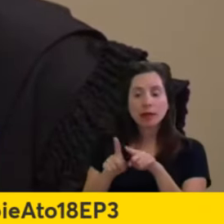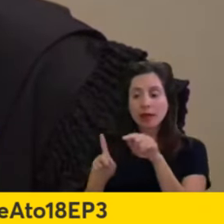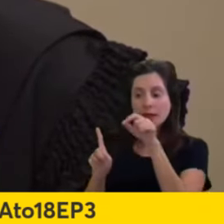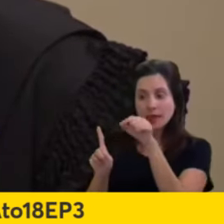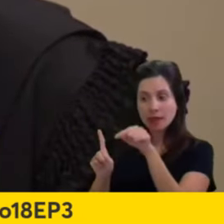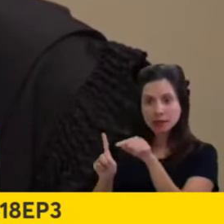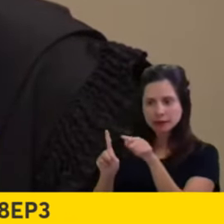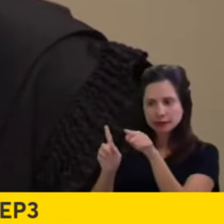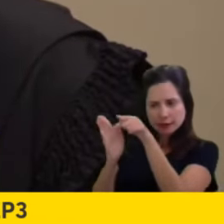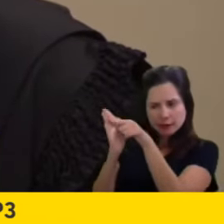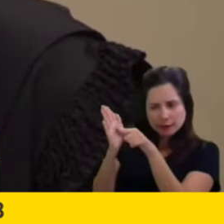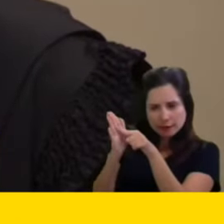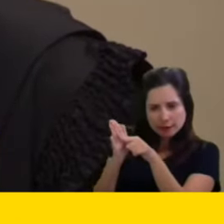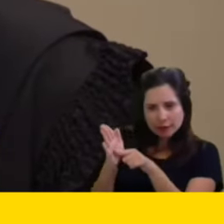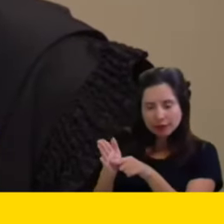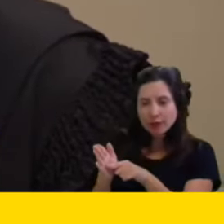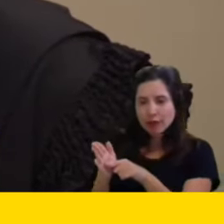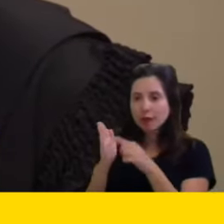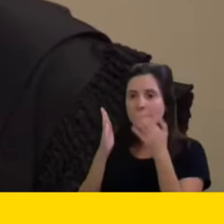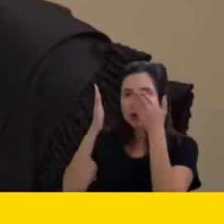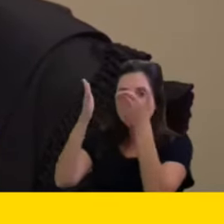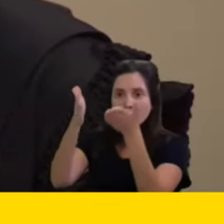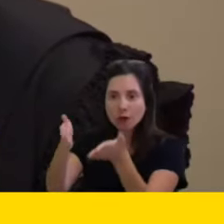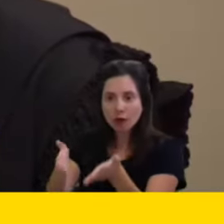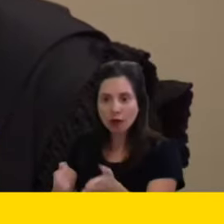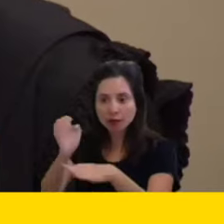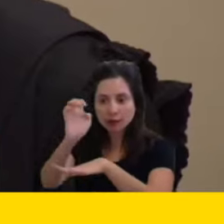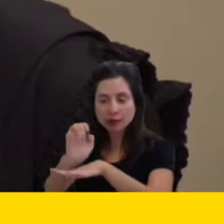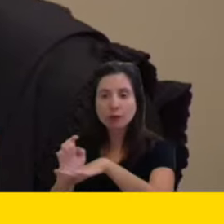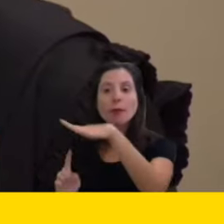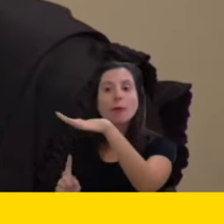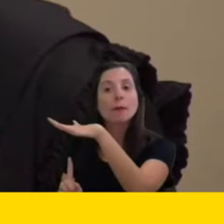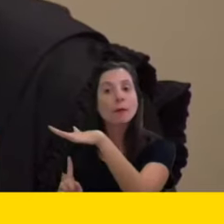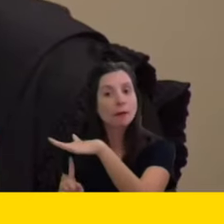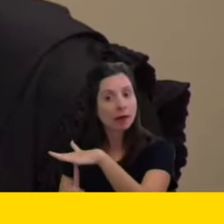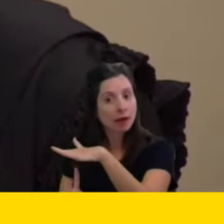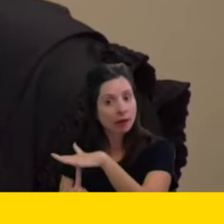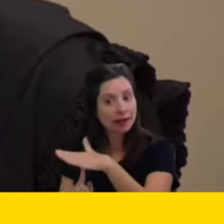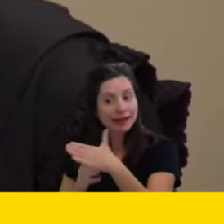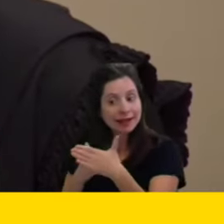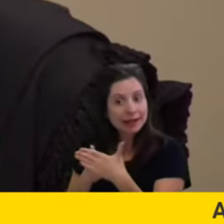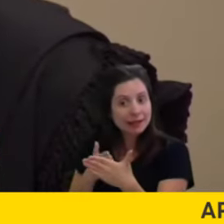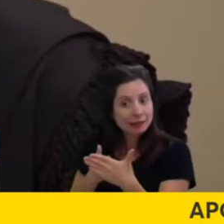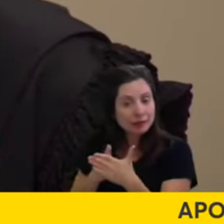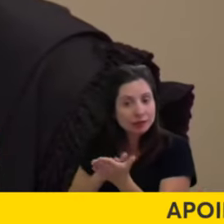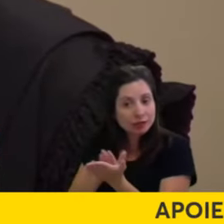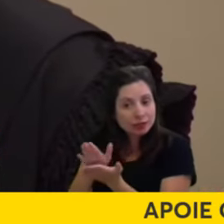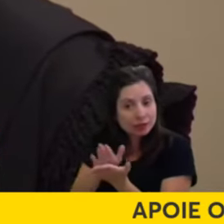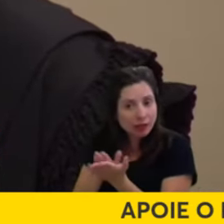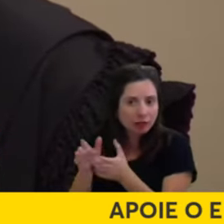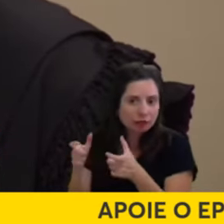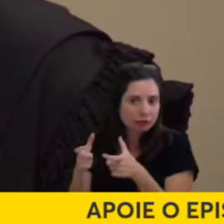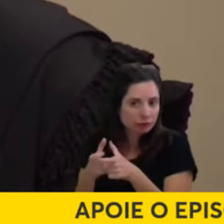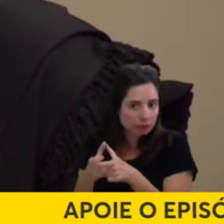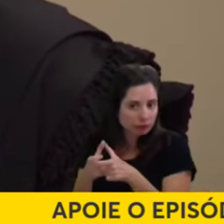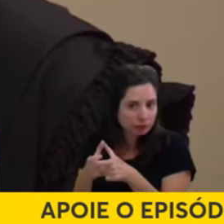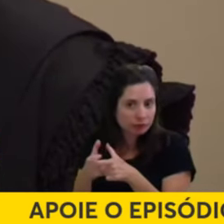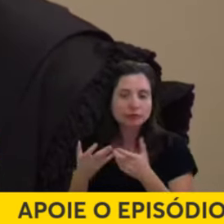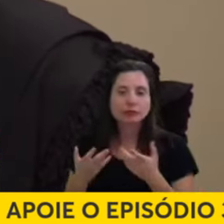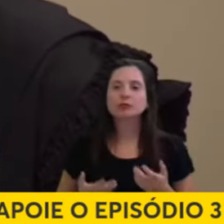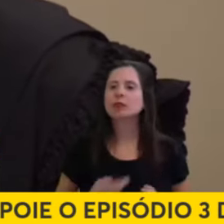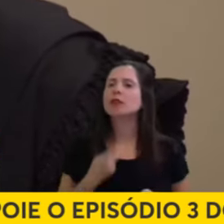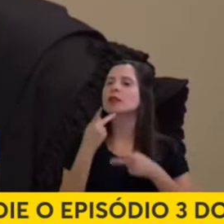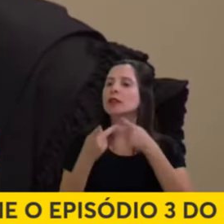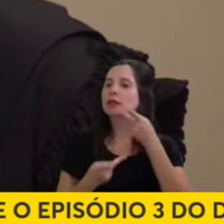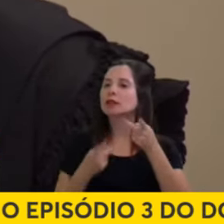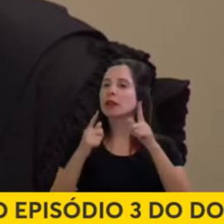efetivamente registrada foi para o Senado Federal no estado do Paraná com limite de gastos muito inferior sublinho aqui